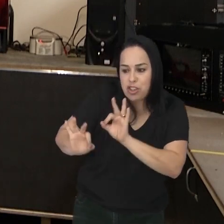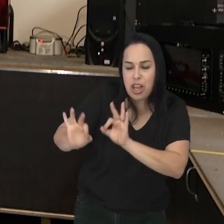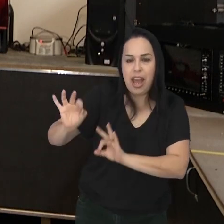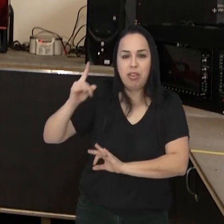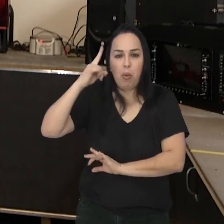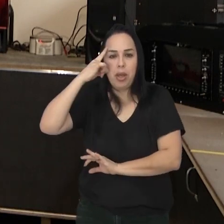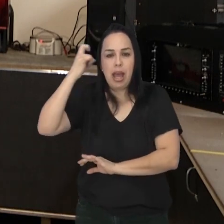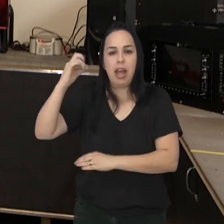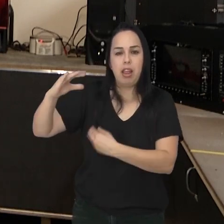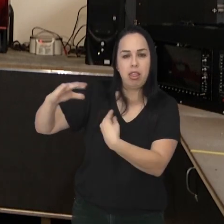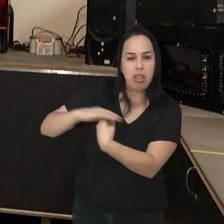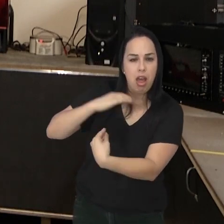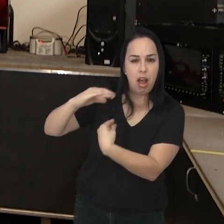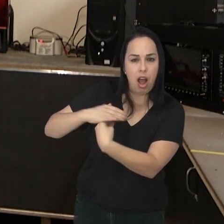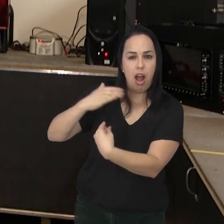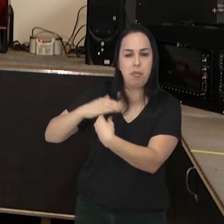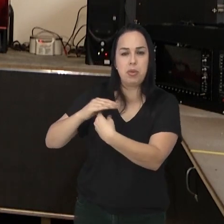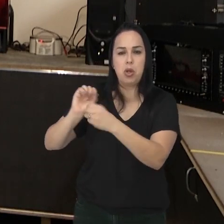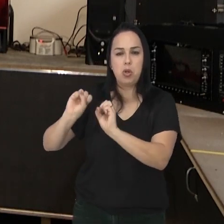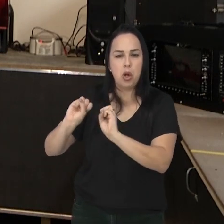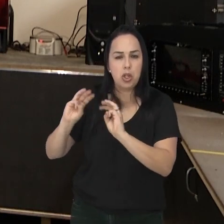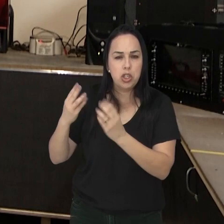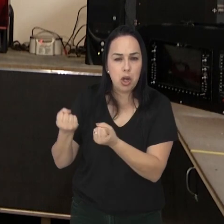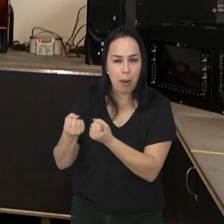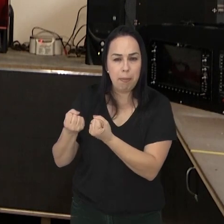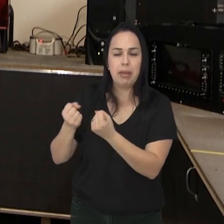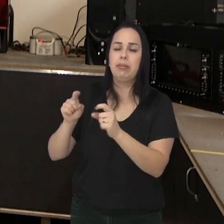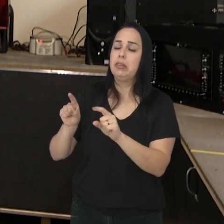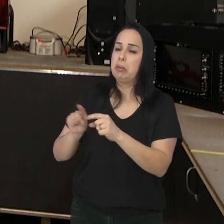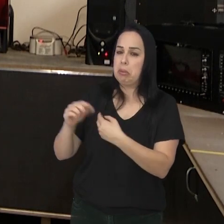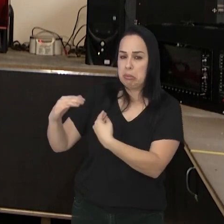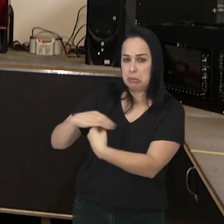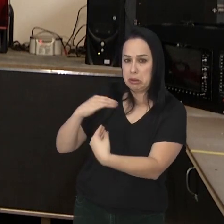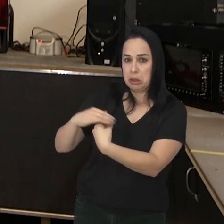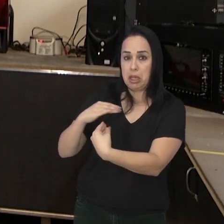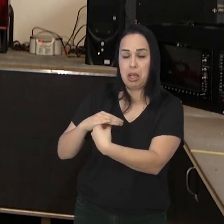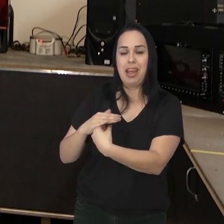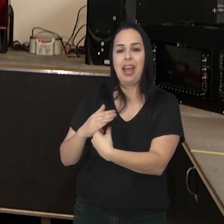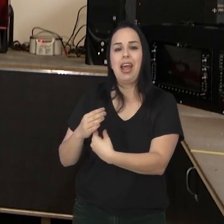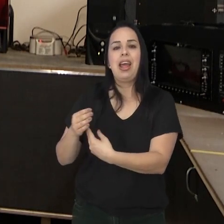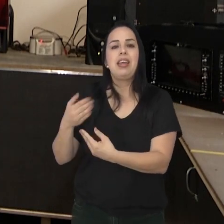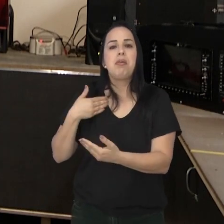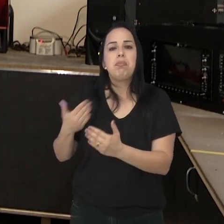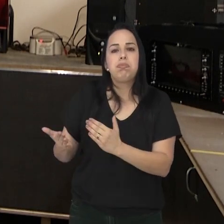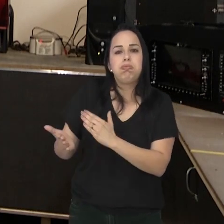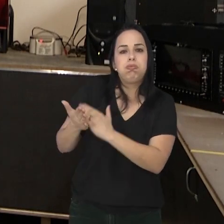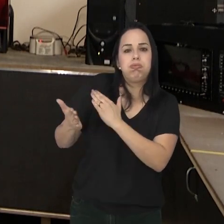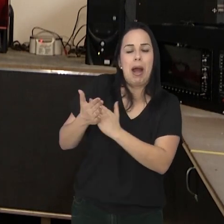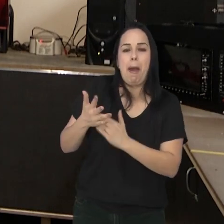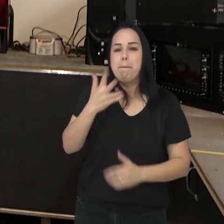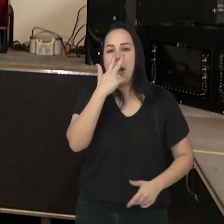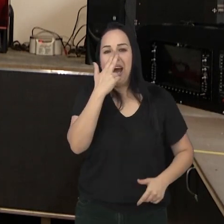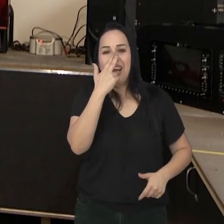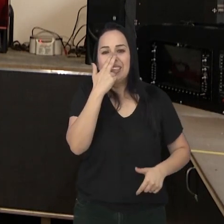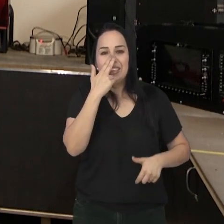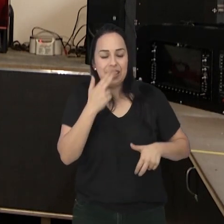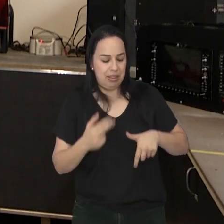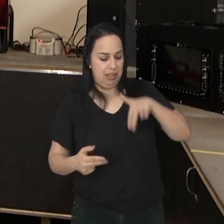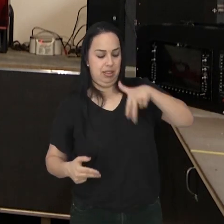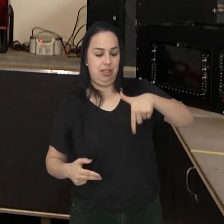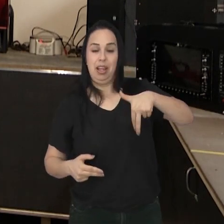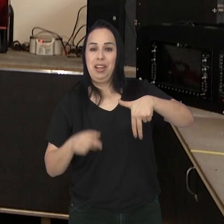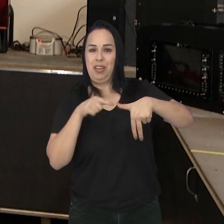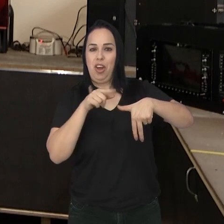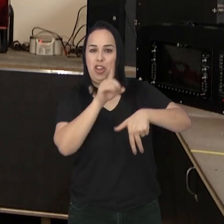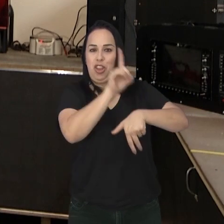plano de negócio, mas ela dá toda uma consultoria, workshops, e realmente ela faz uma assessoria e pega na mão ali